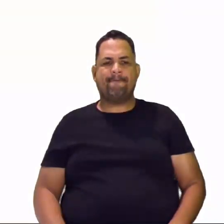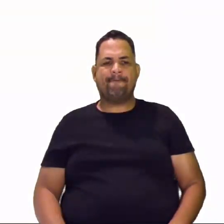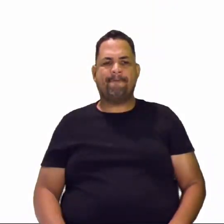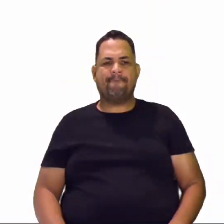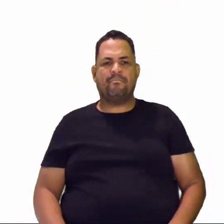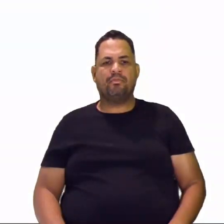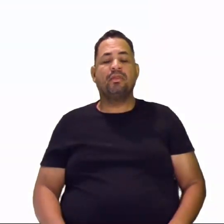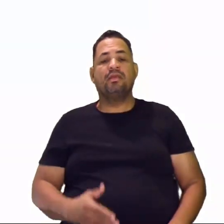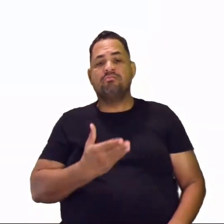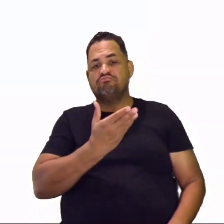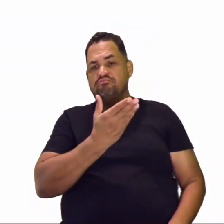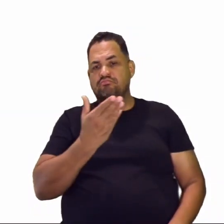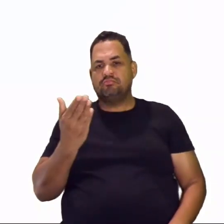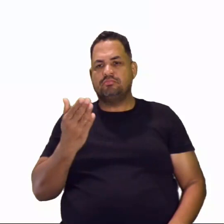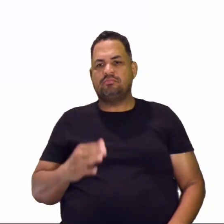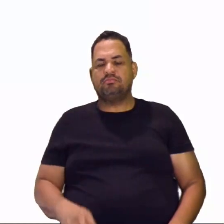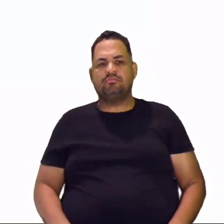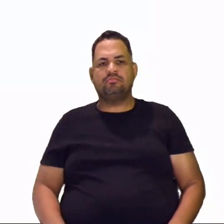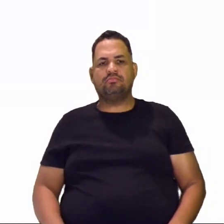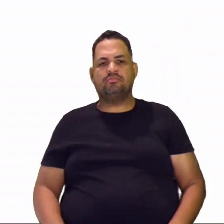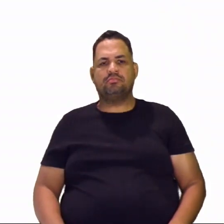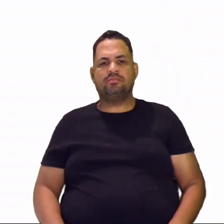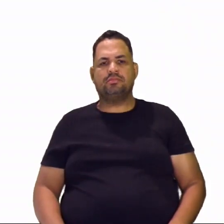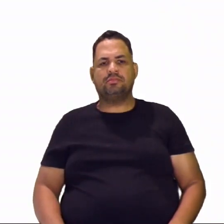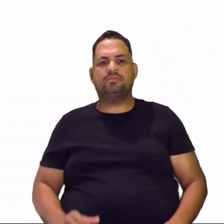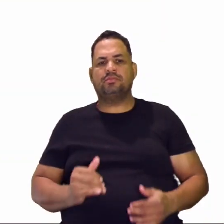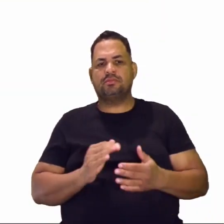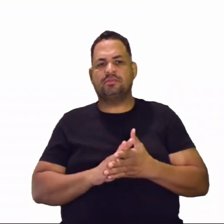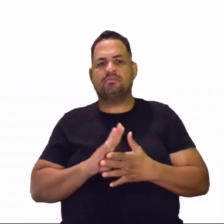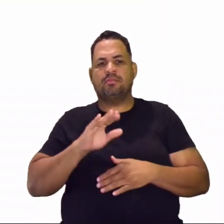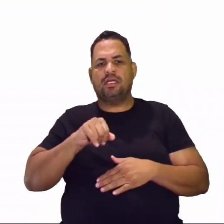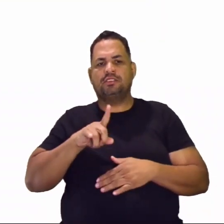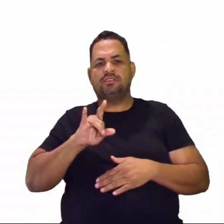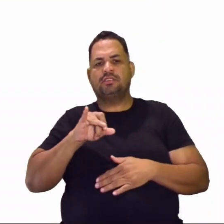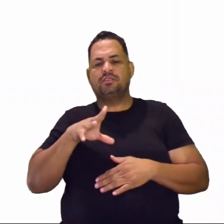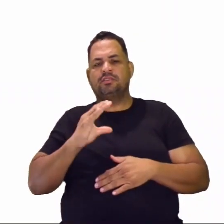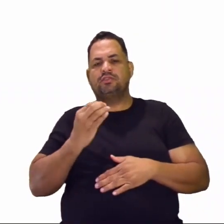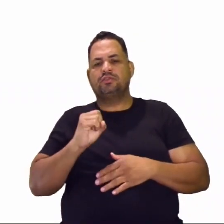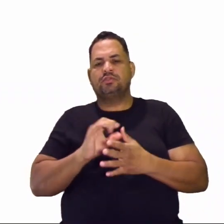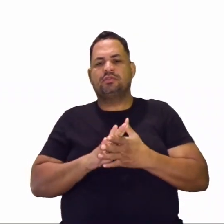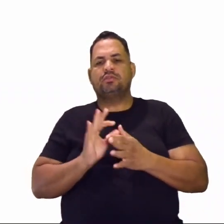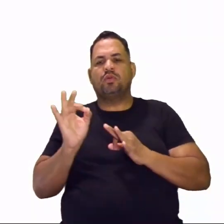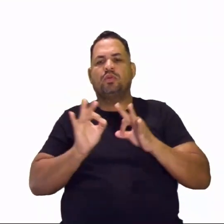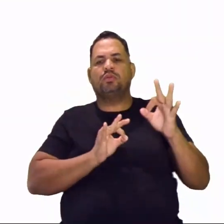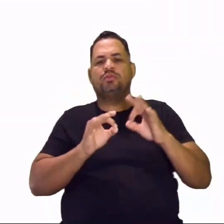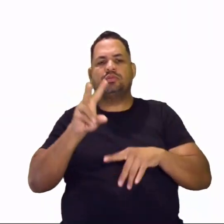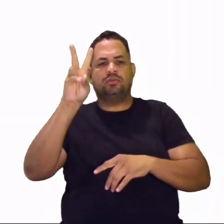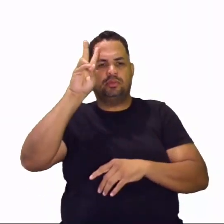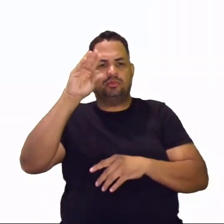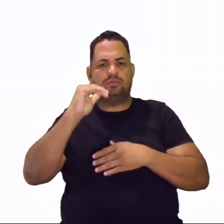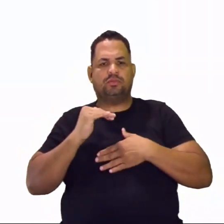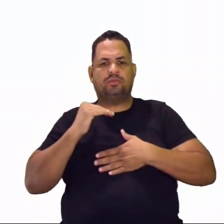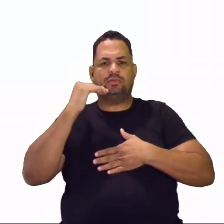Então, as marginalizações são construções históricas.